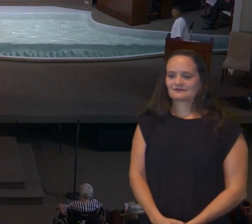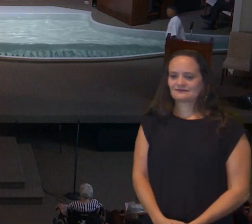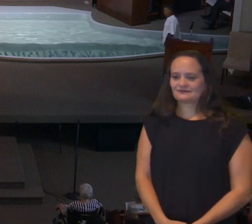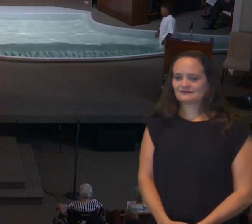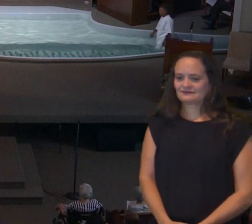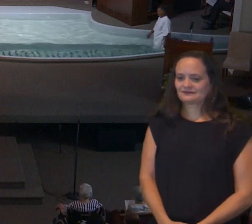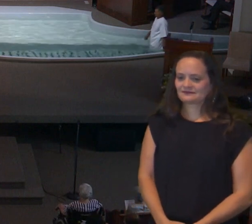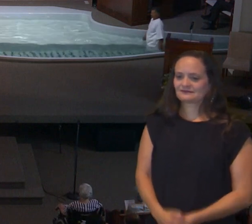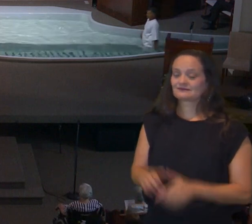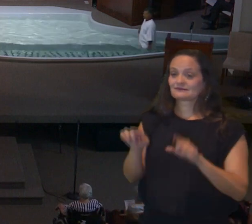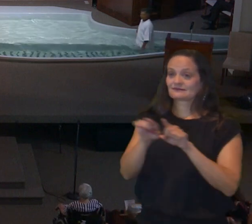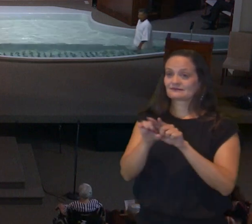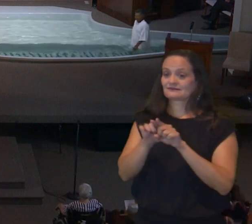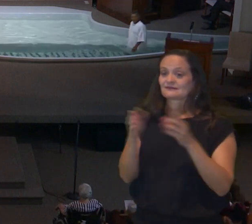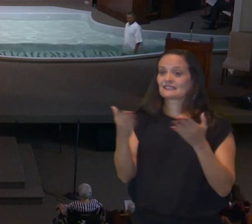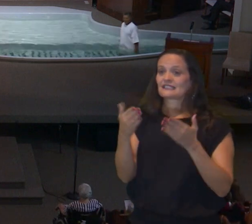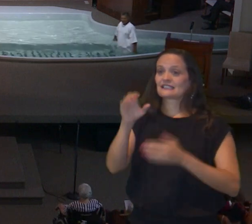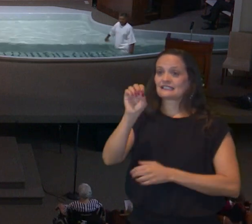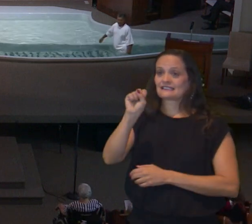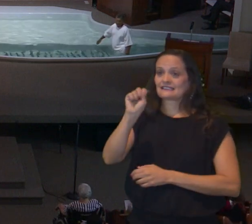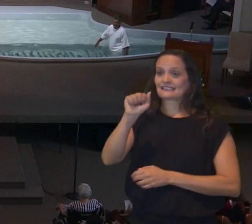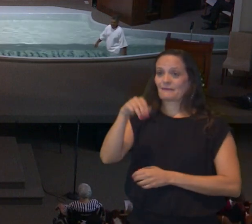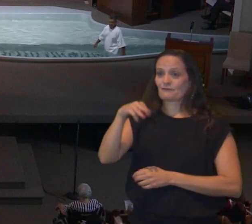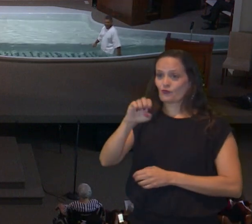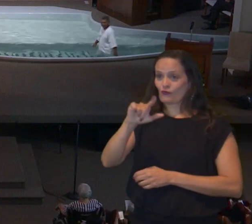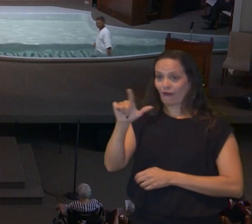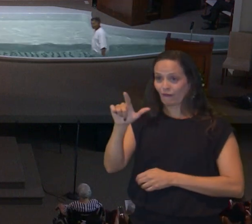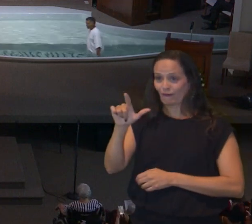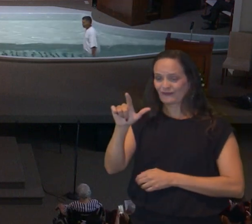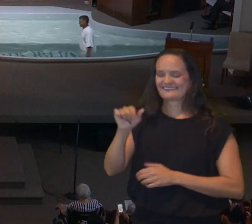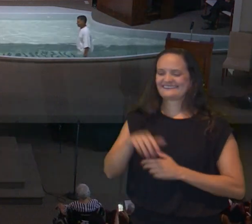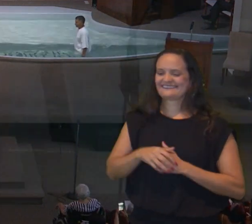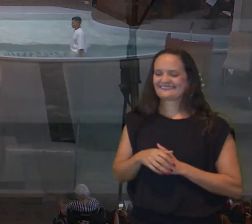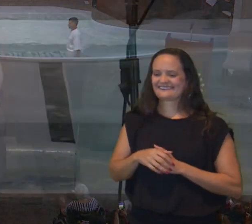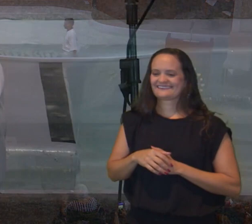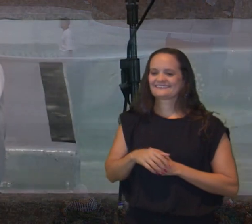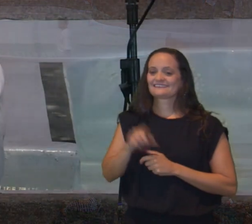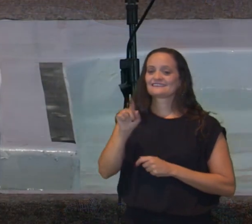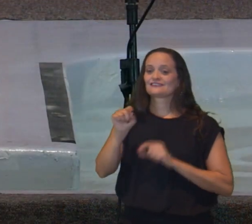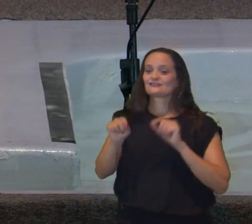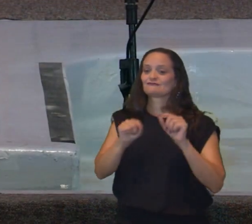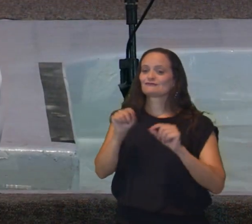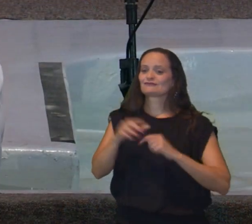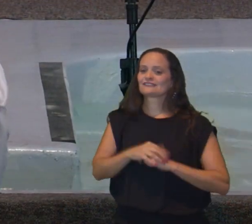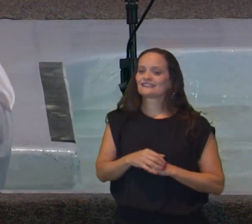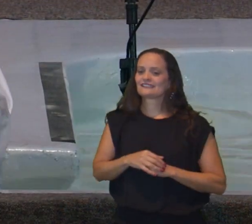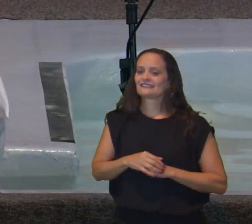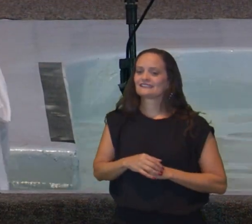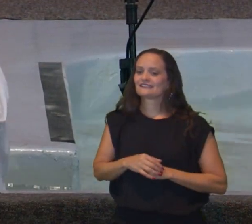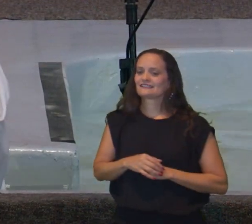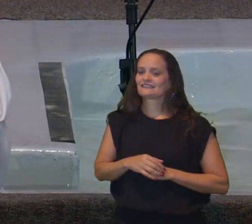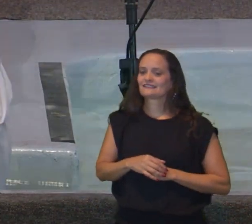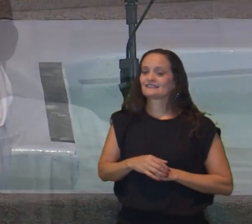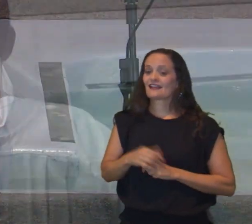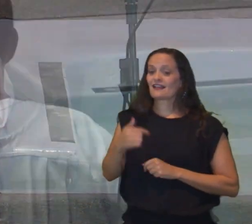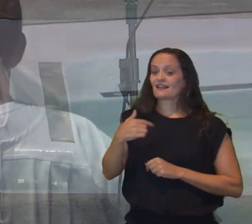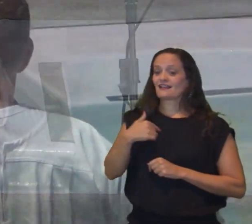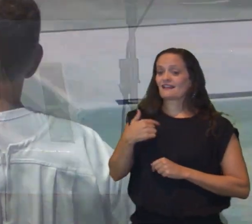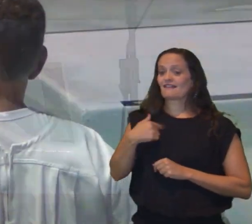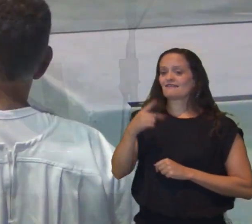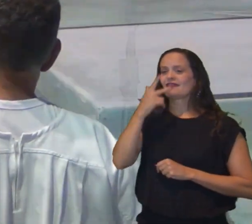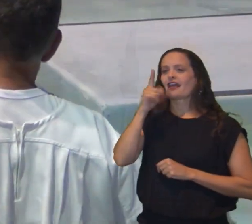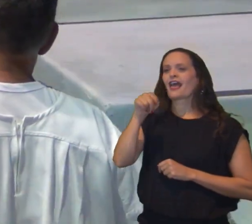Eu estou recebendo Samuel, e Samuel possui uma profissão que é uma das profissões de Deus: